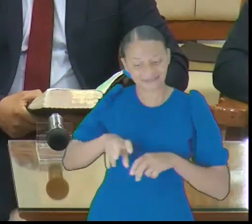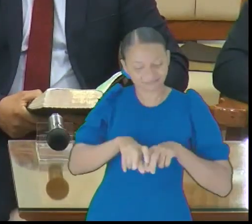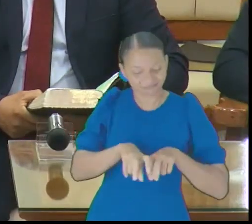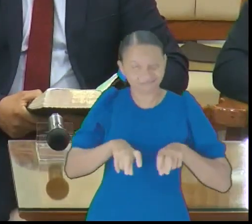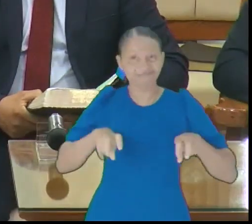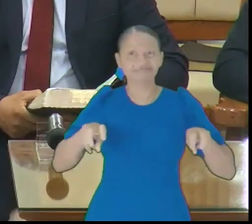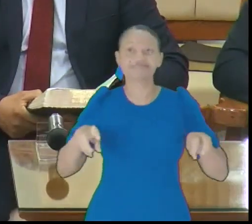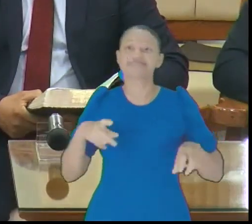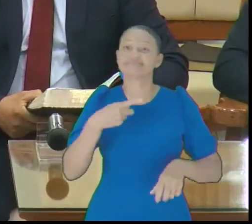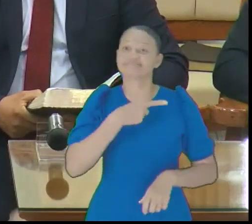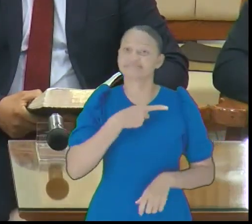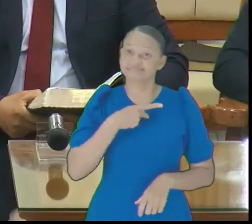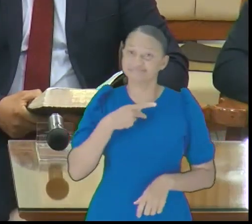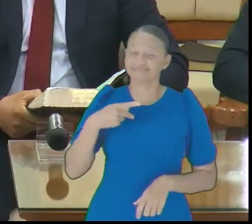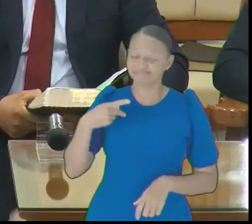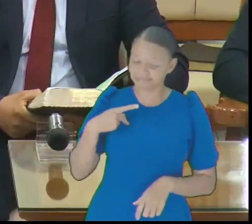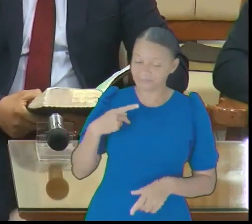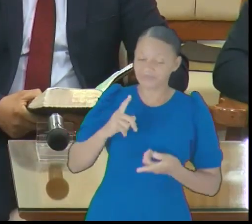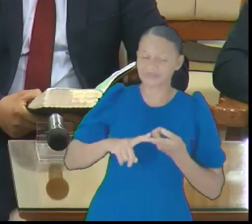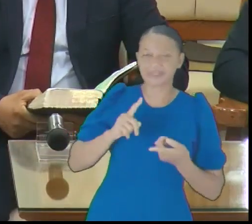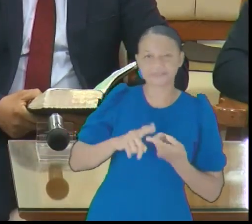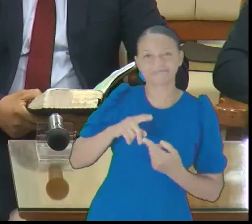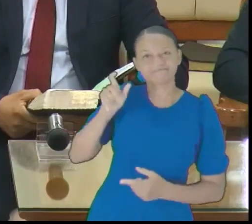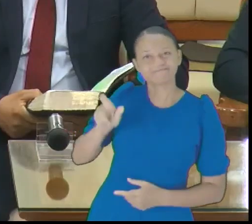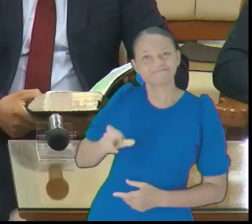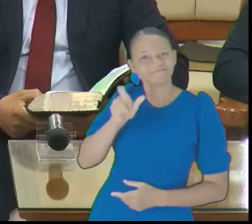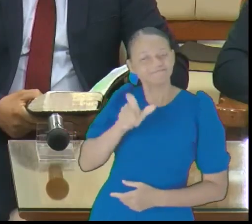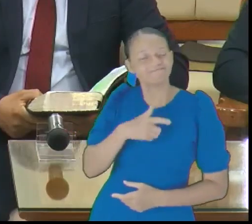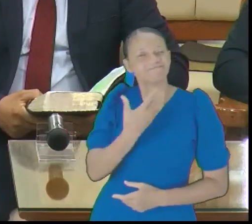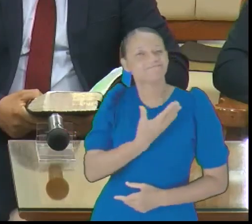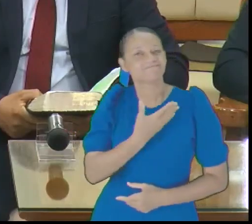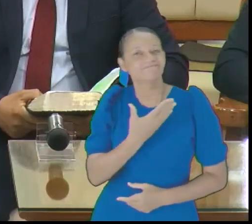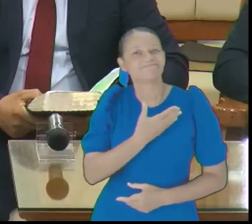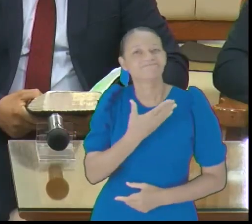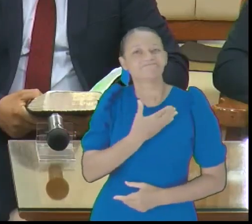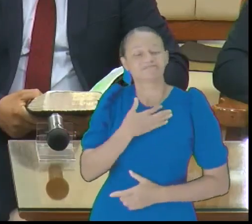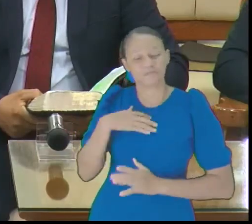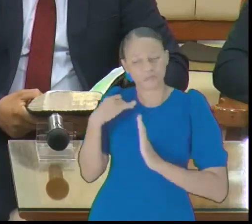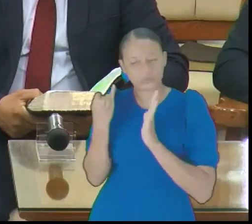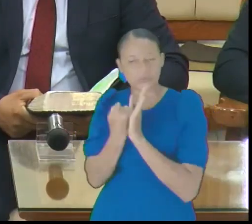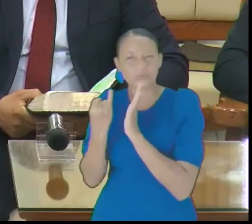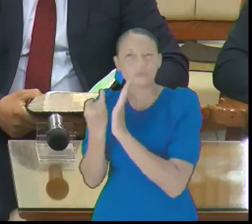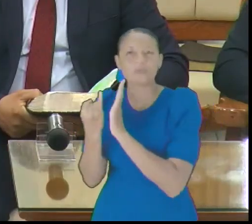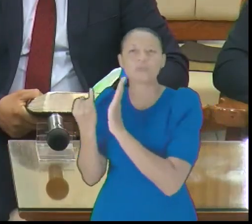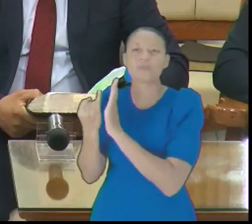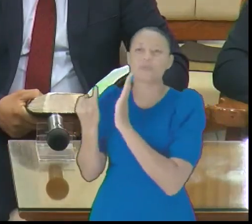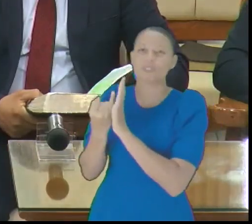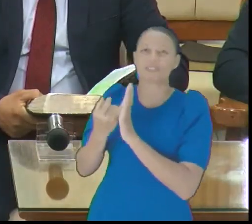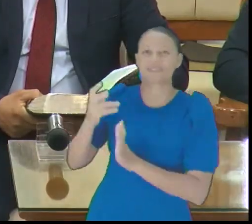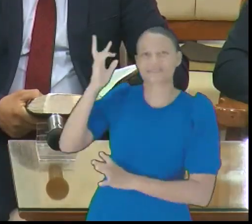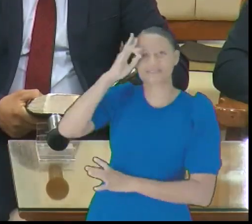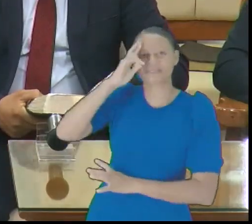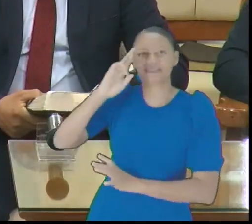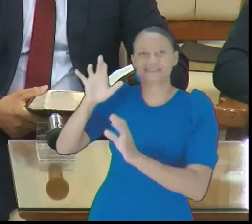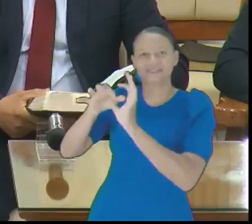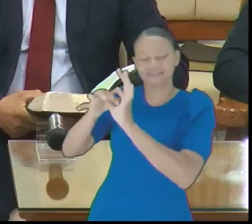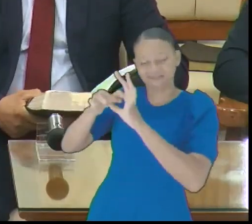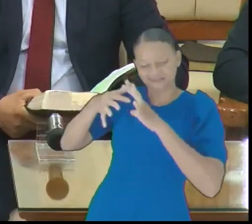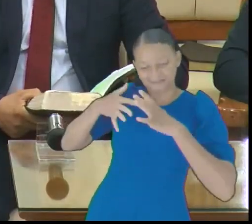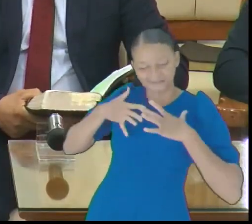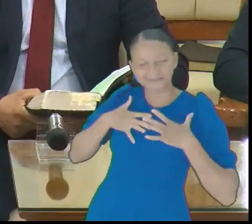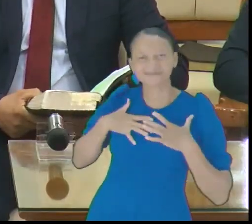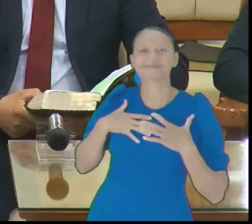retaguarda. Os companheiros certamente estarão na intercessão para que o Senhor nos conceda uma